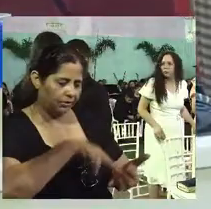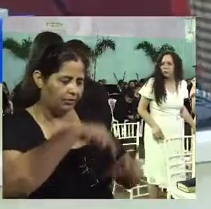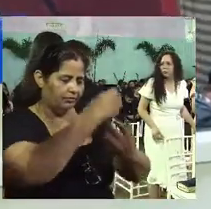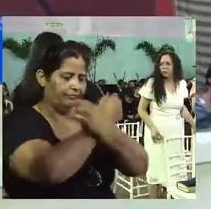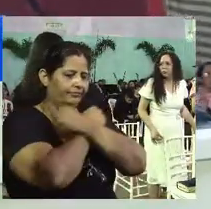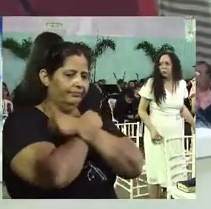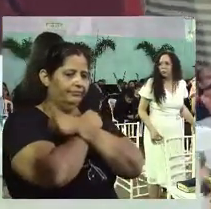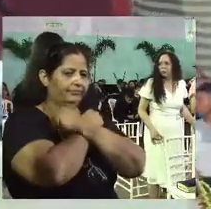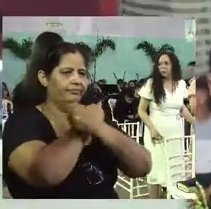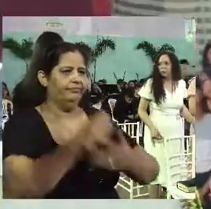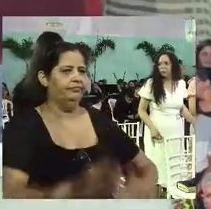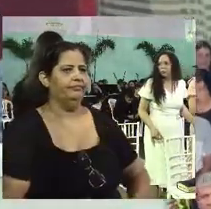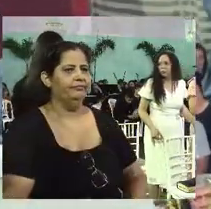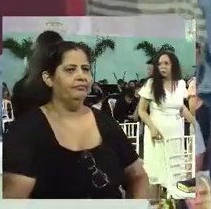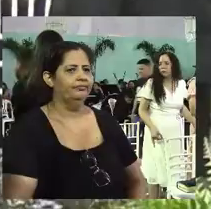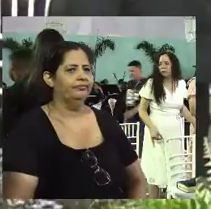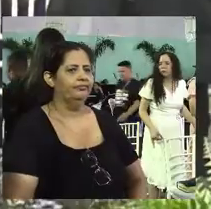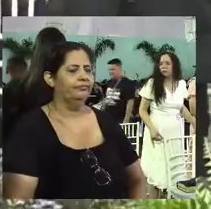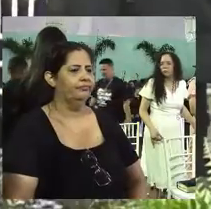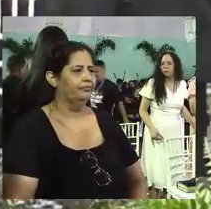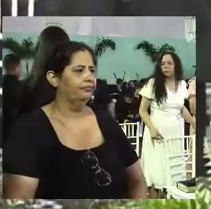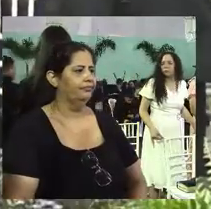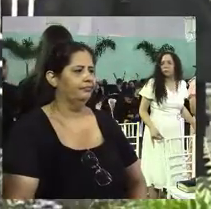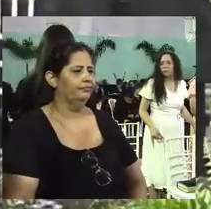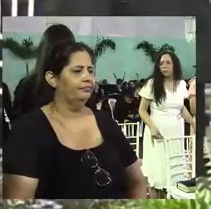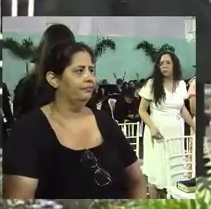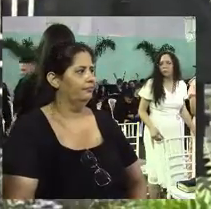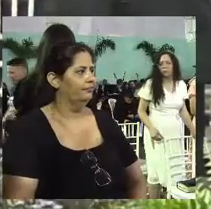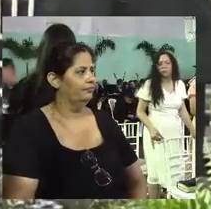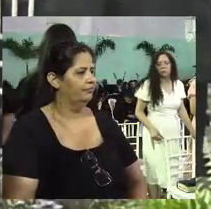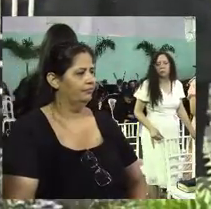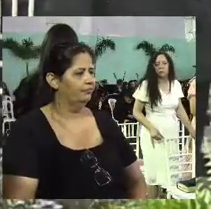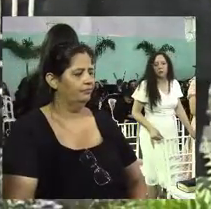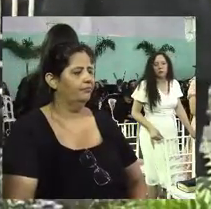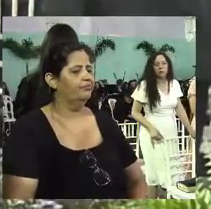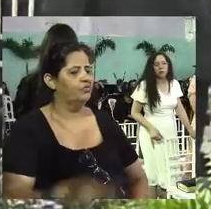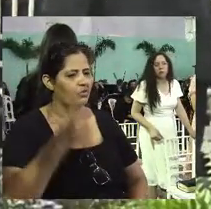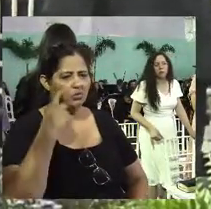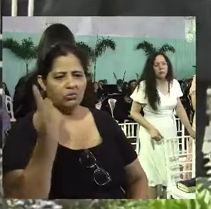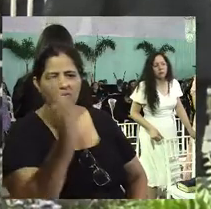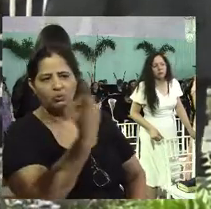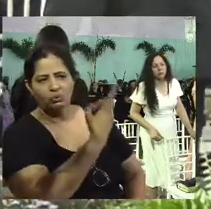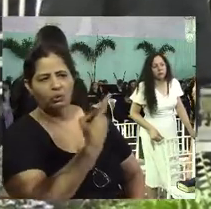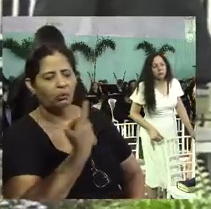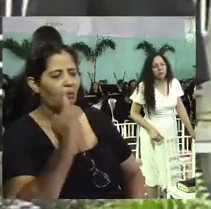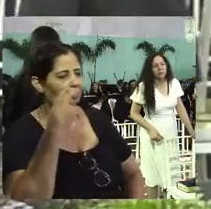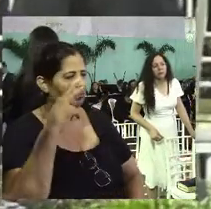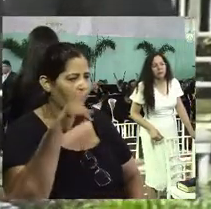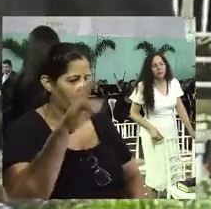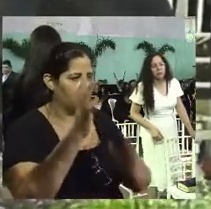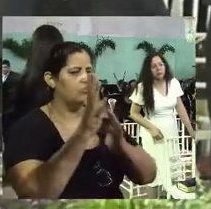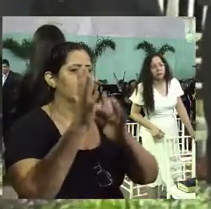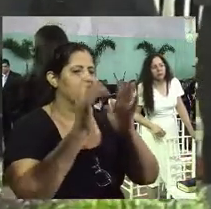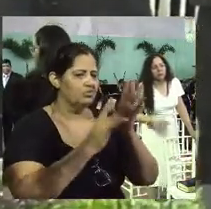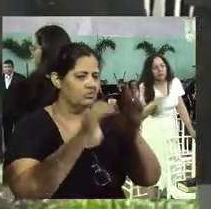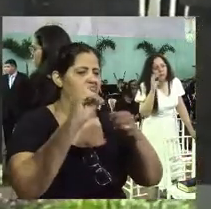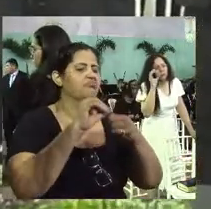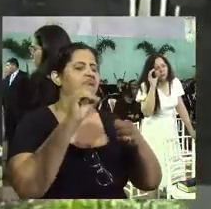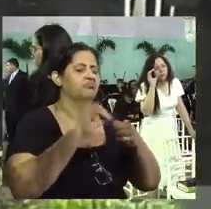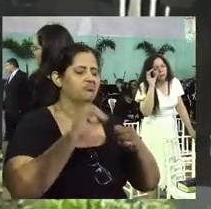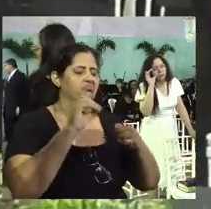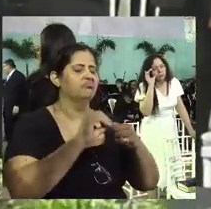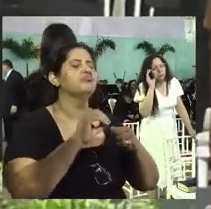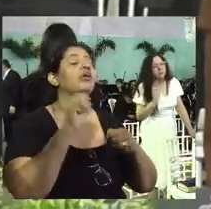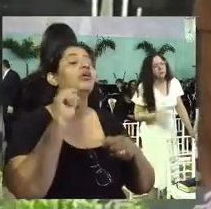rapidinho só para a cidade ver o que Jesus está fazendo aqui quem mais sentiu a cura